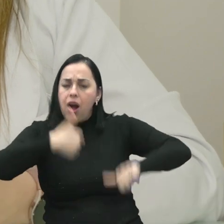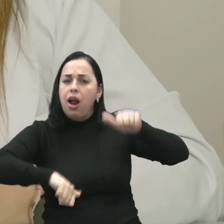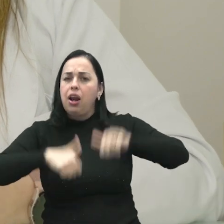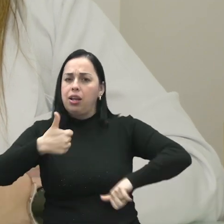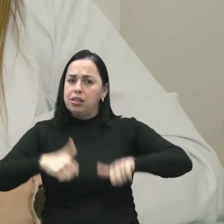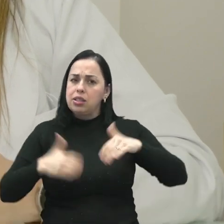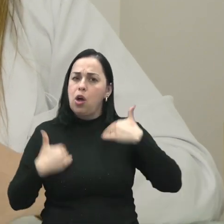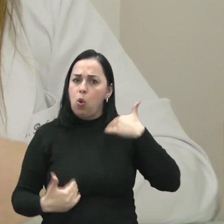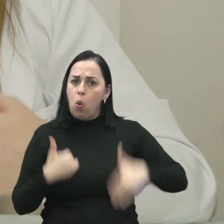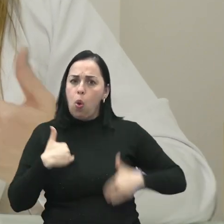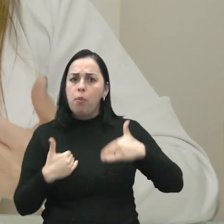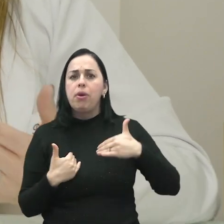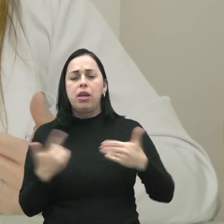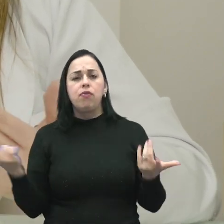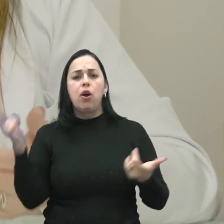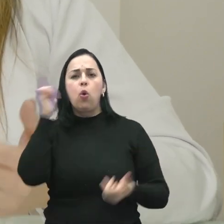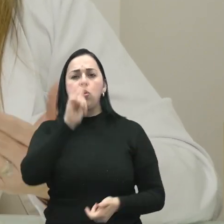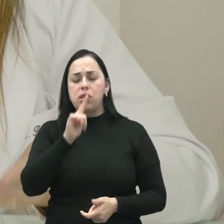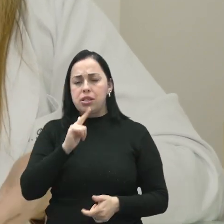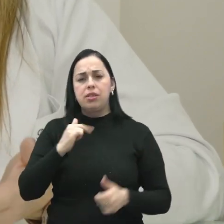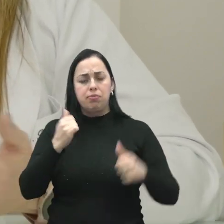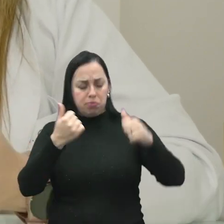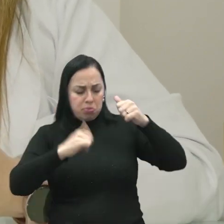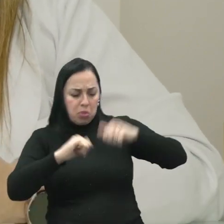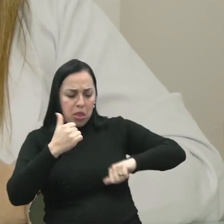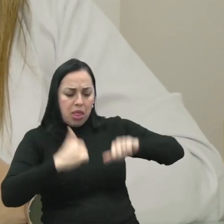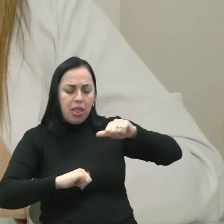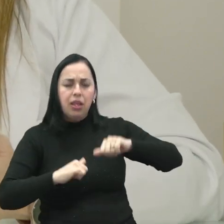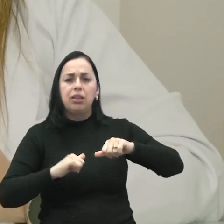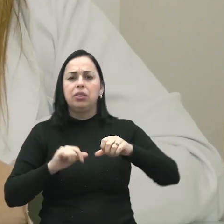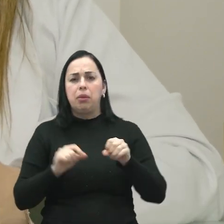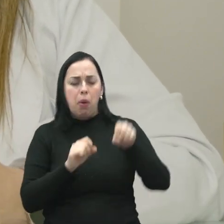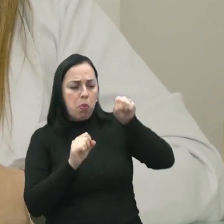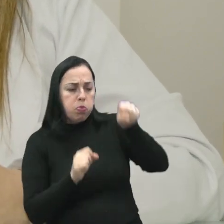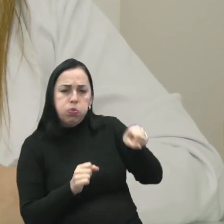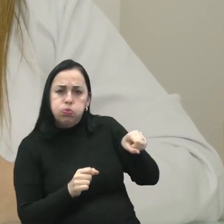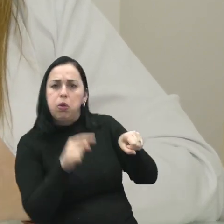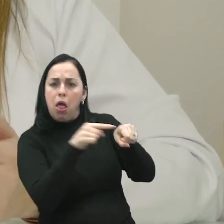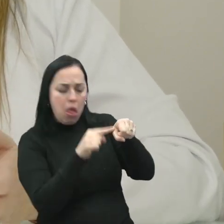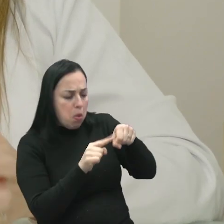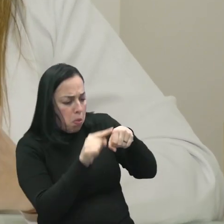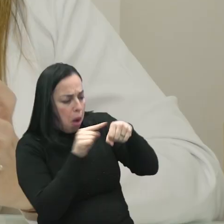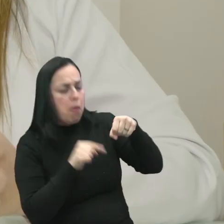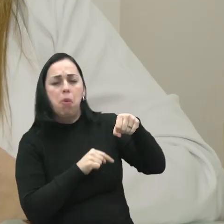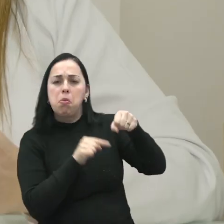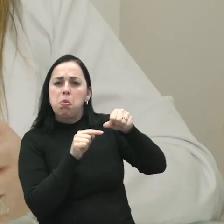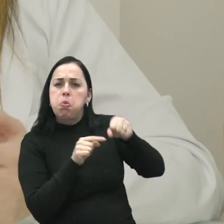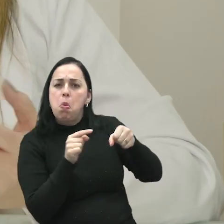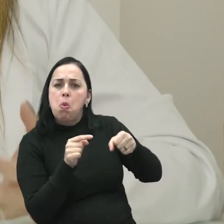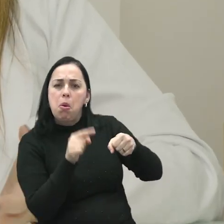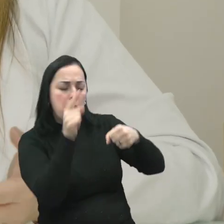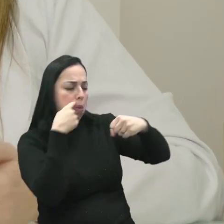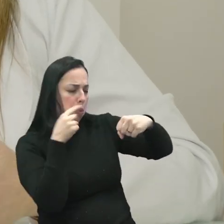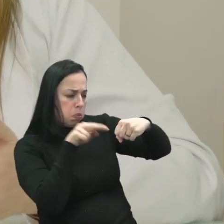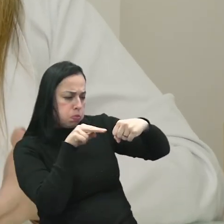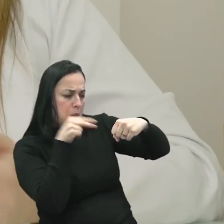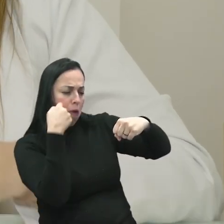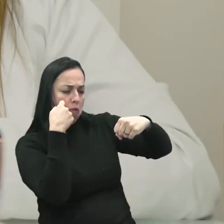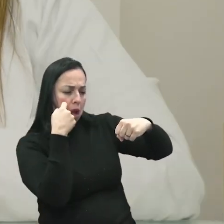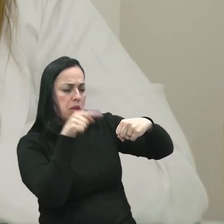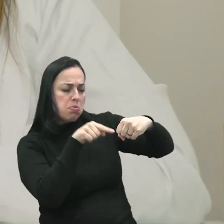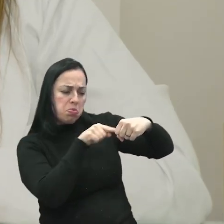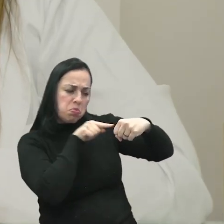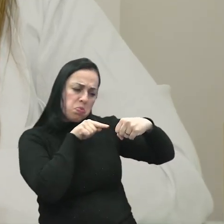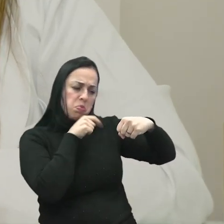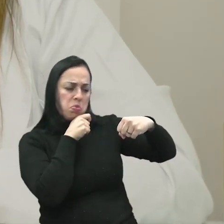exame físico e conseguir ver se tem alguma coisa ali no final do ânus, no canal anal, que já são lugares que a gente tem uma ideia se tem alguma coisa